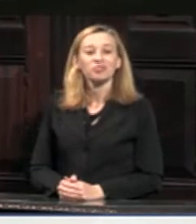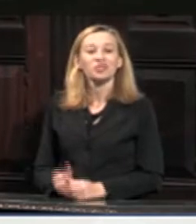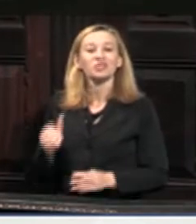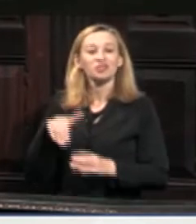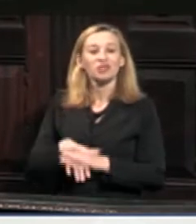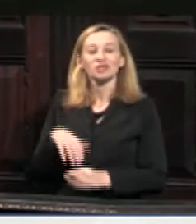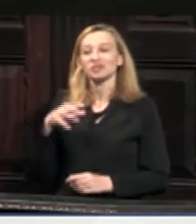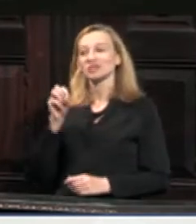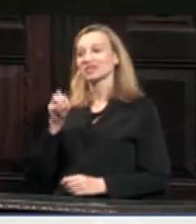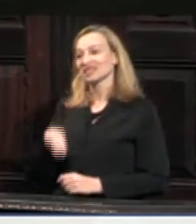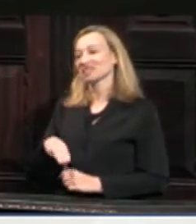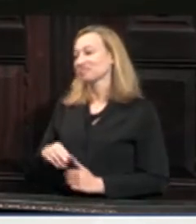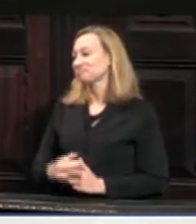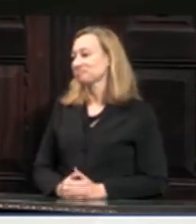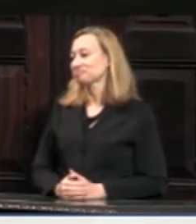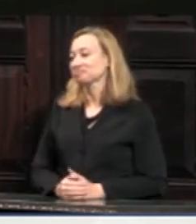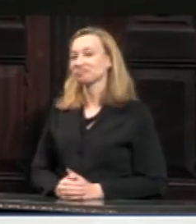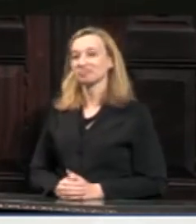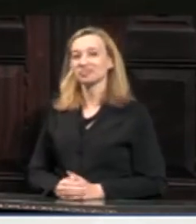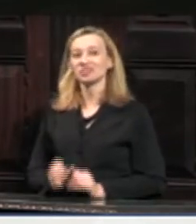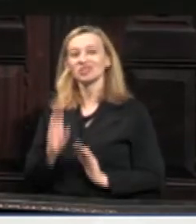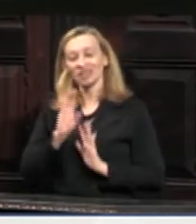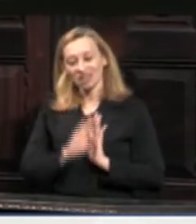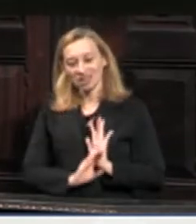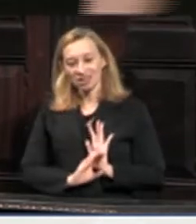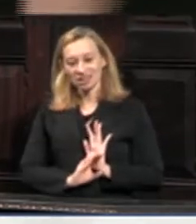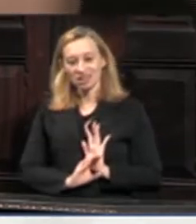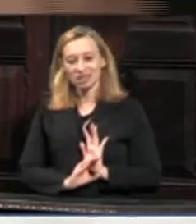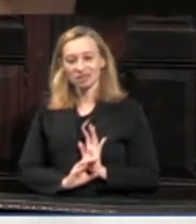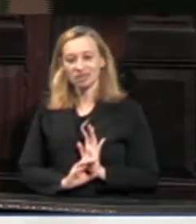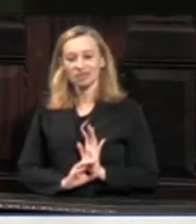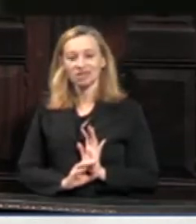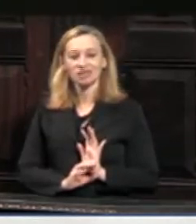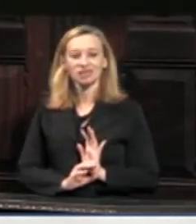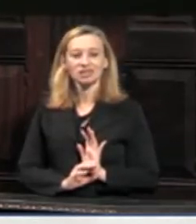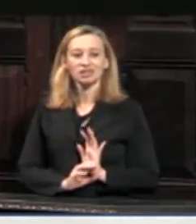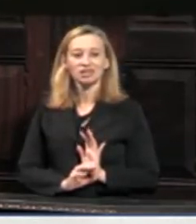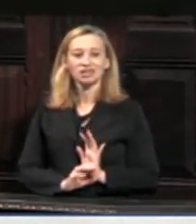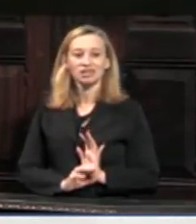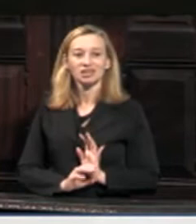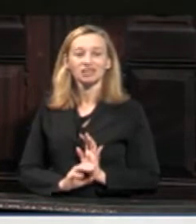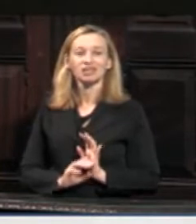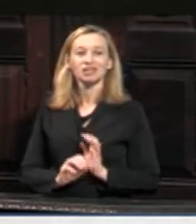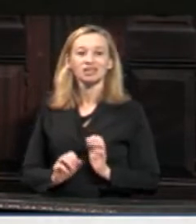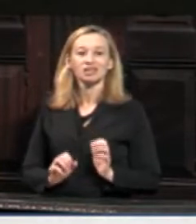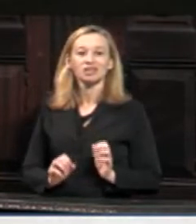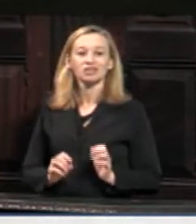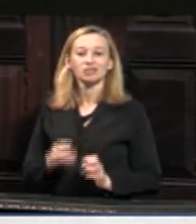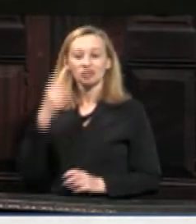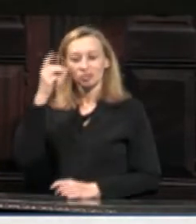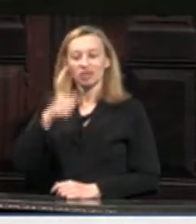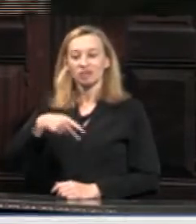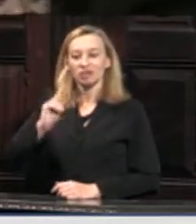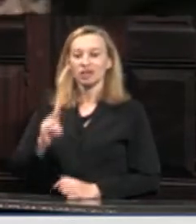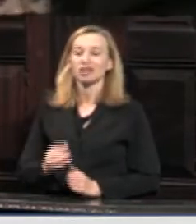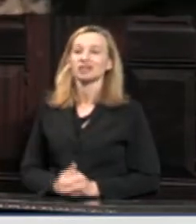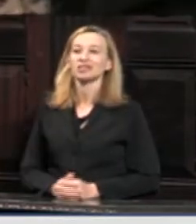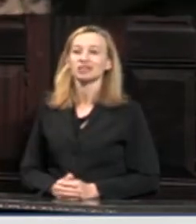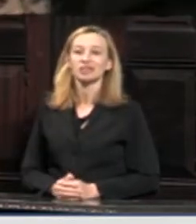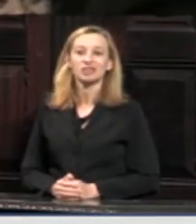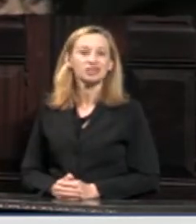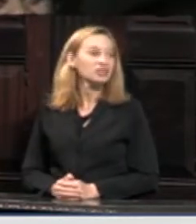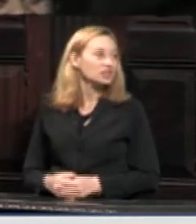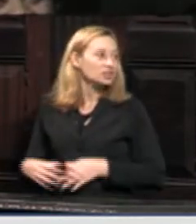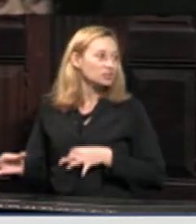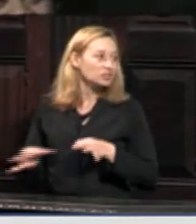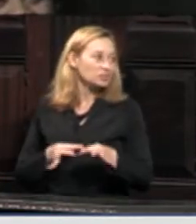Voto favorável com as emendas dialéticas do deputado Valdeir Carneiro. É um